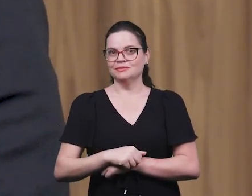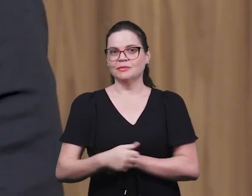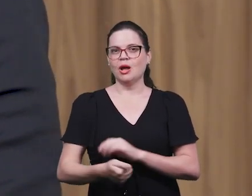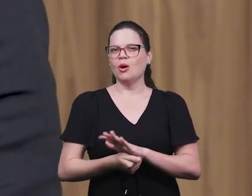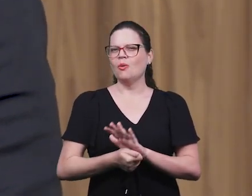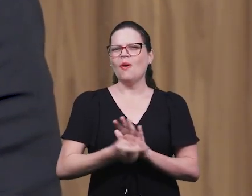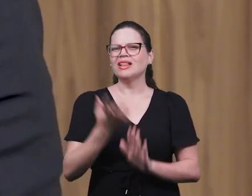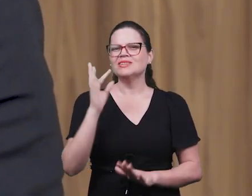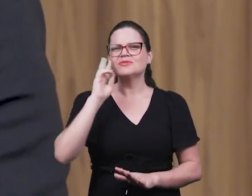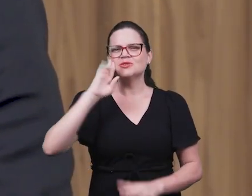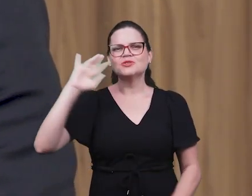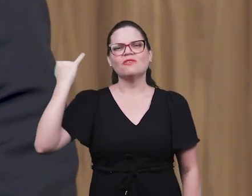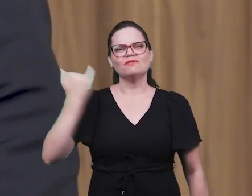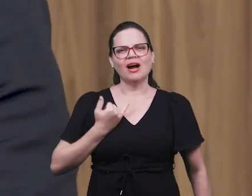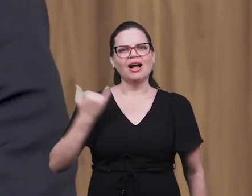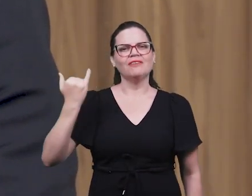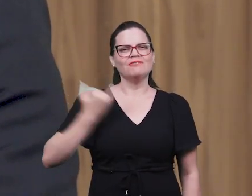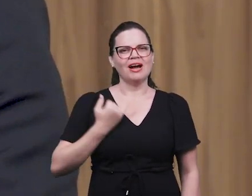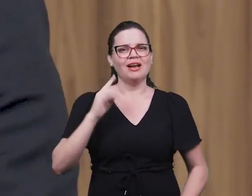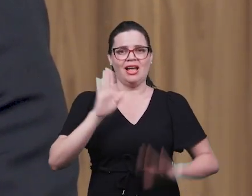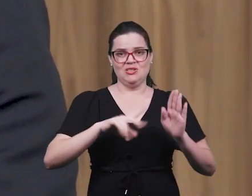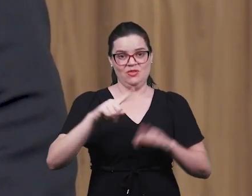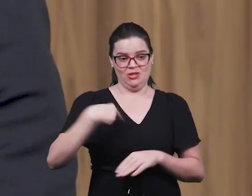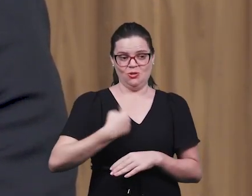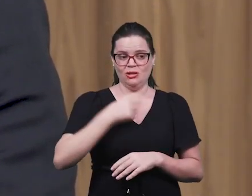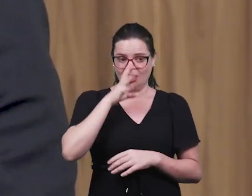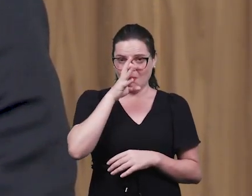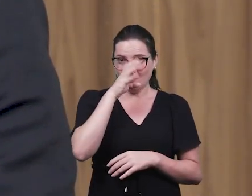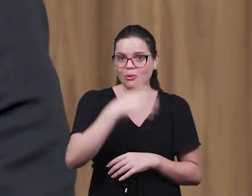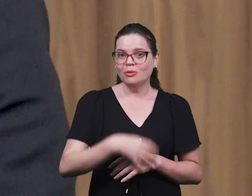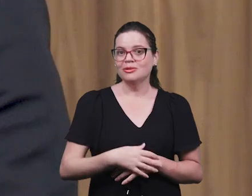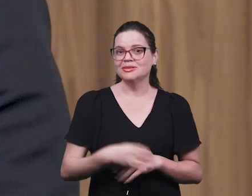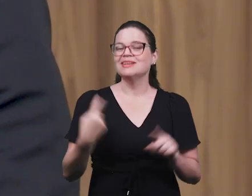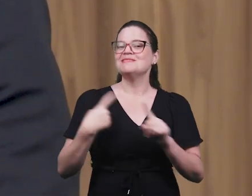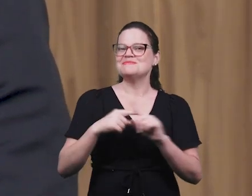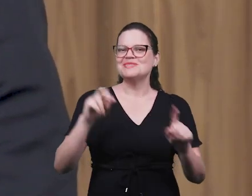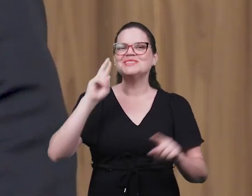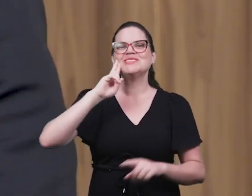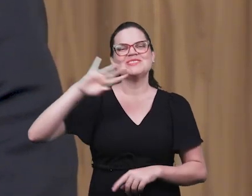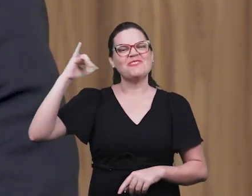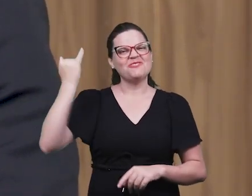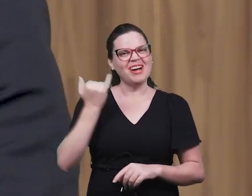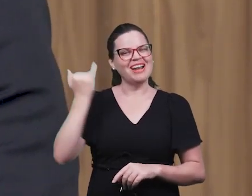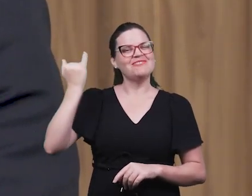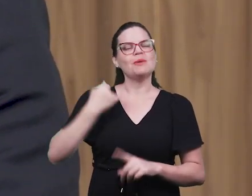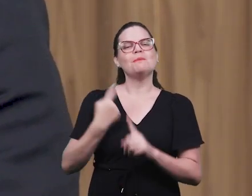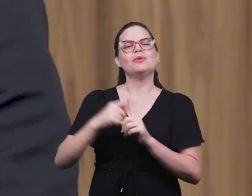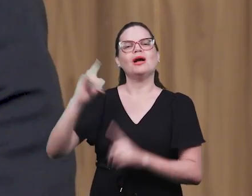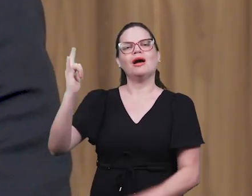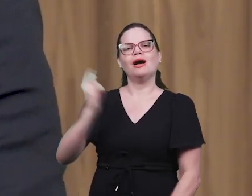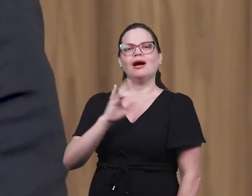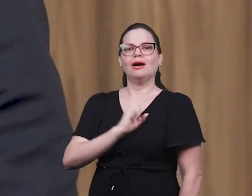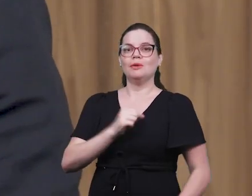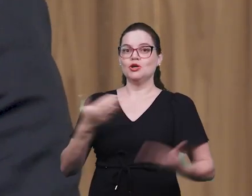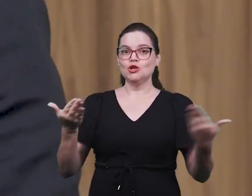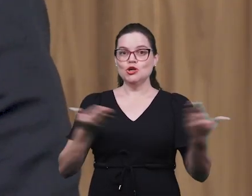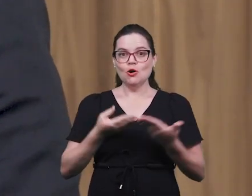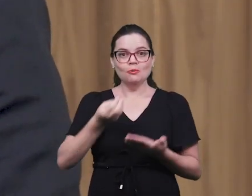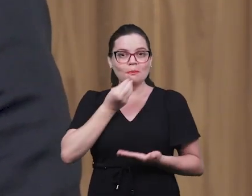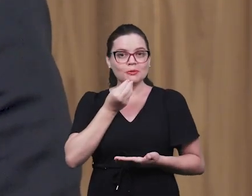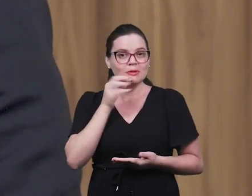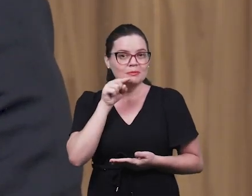ele Sem insistiu dúvida. conosco? E este programa, essa mensagem, é uma oportunidade de Deus para a sua